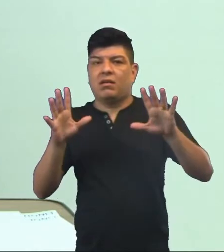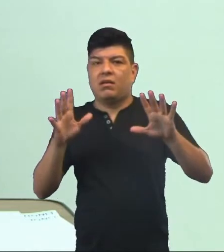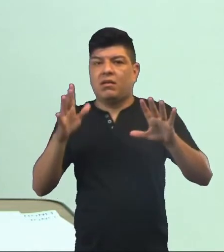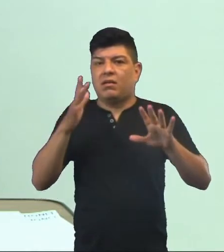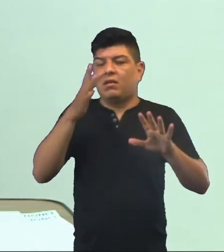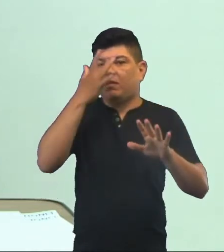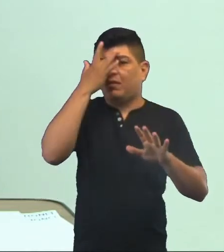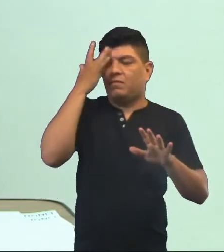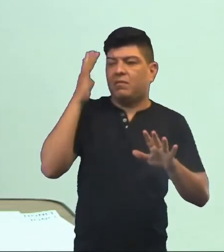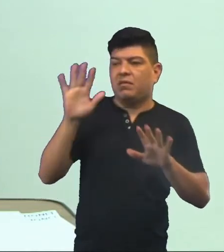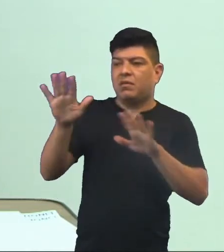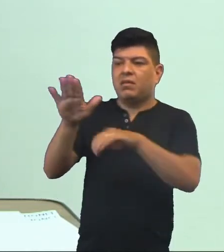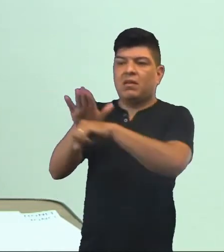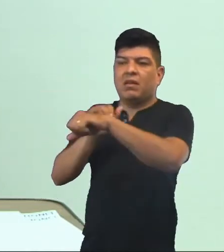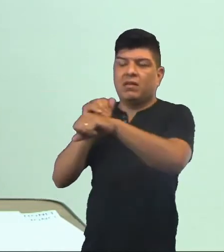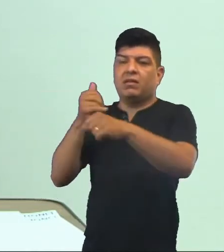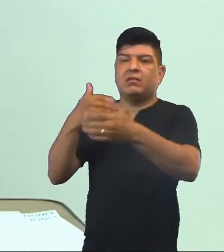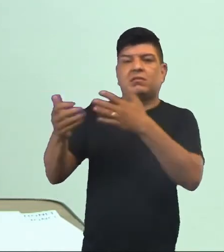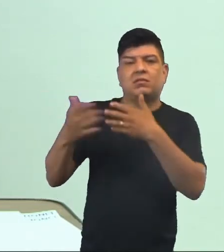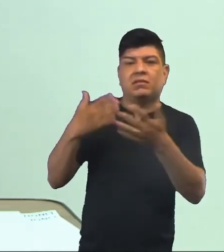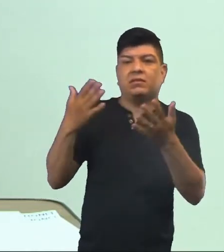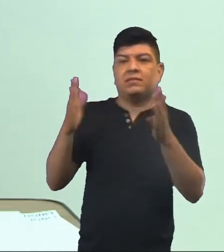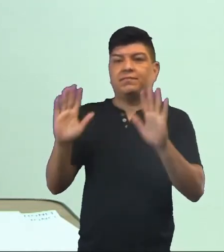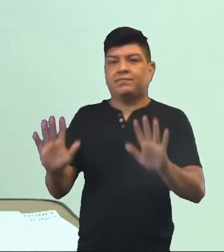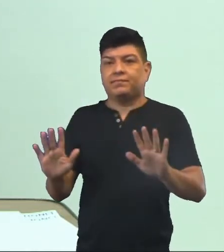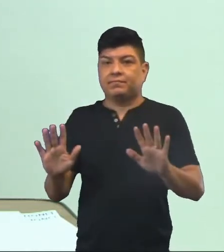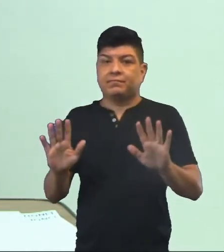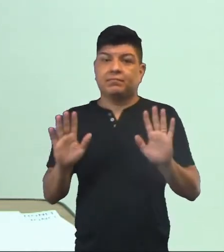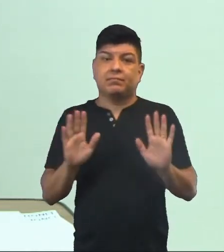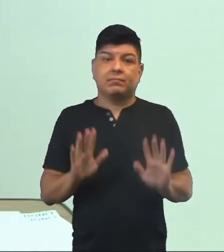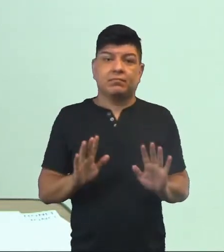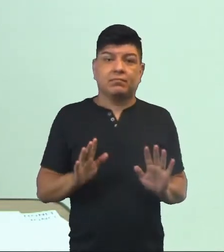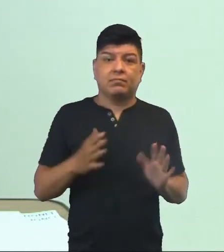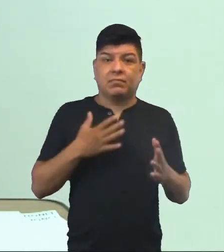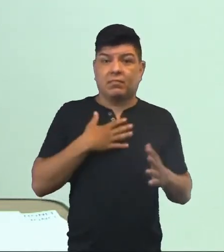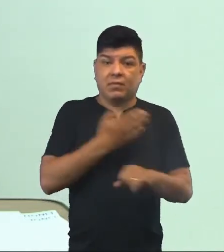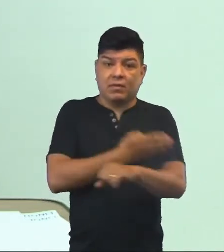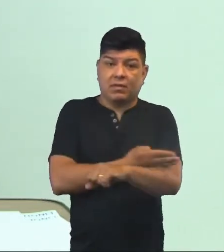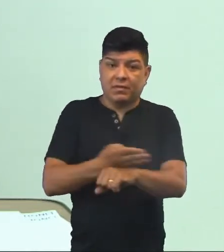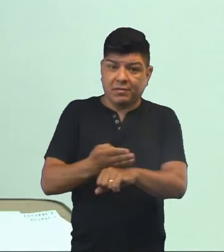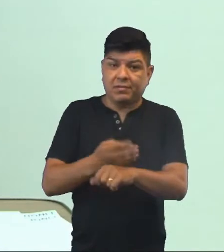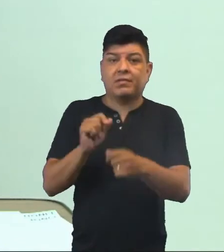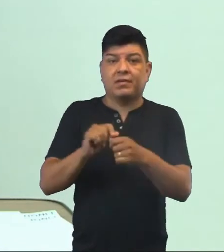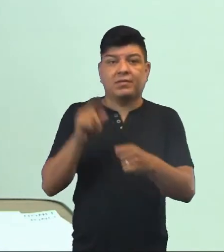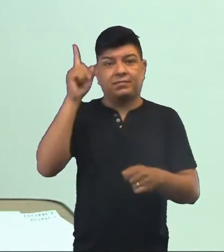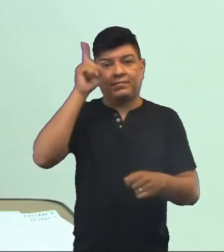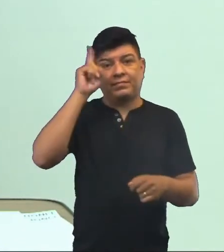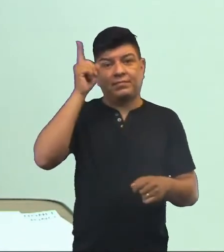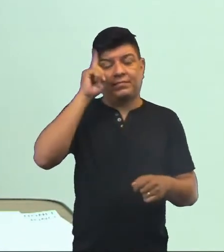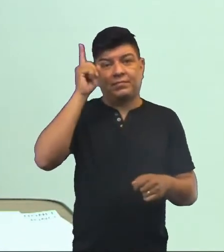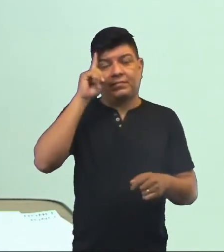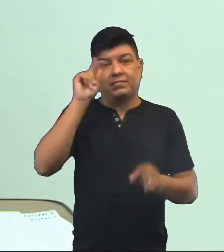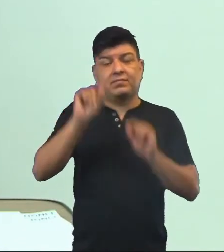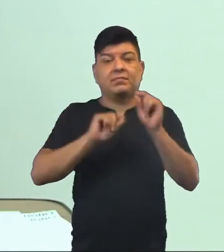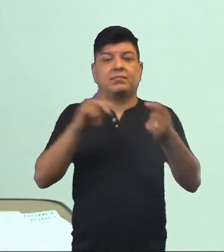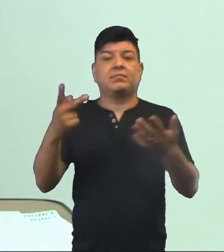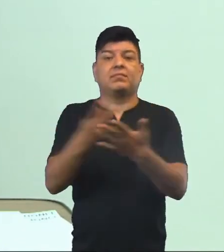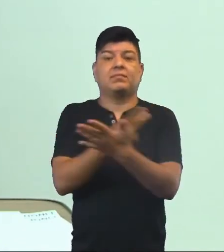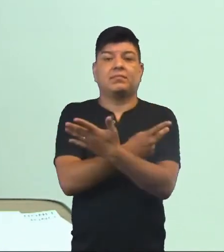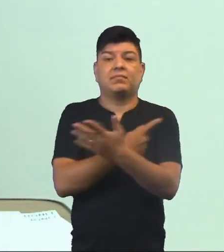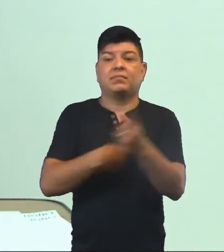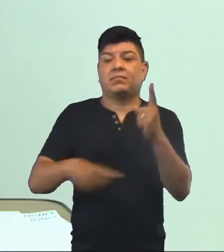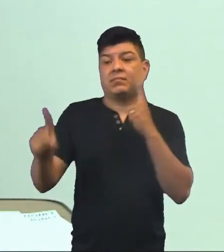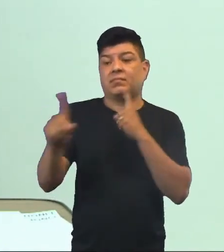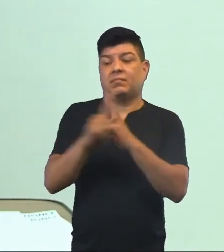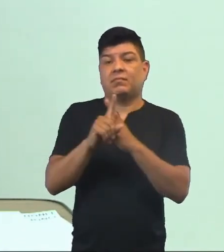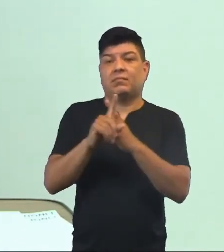gente, eu costumo falar desse jeito e o meu hábito me leva a fazer isso todos os dias. O que acontece? Quando eu me encontro